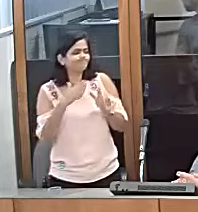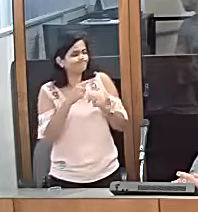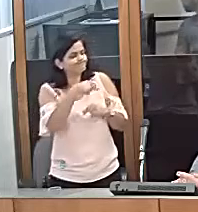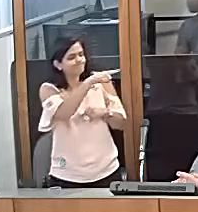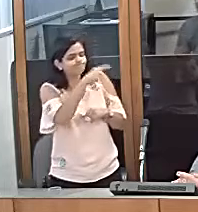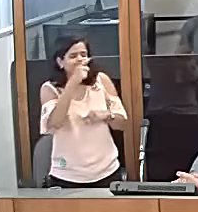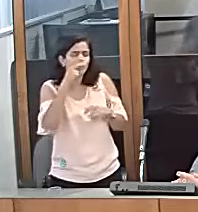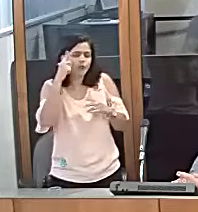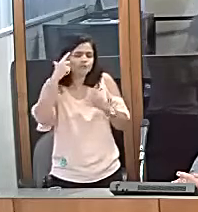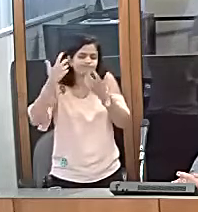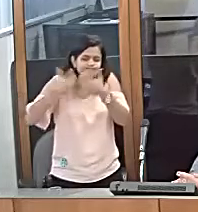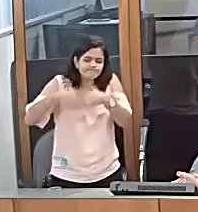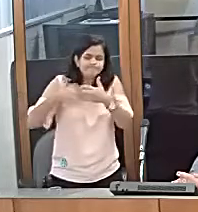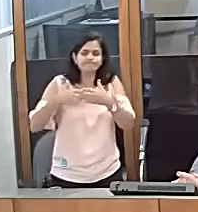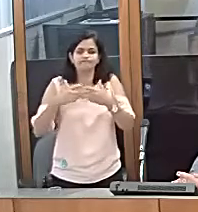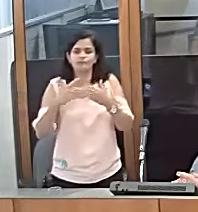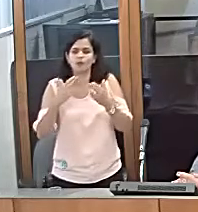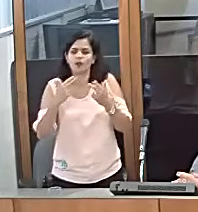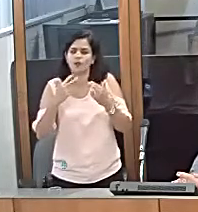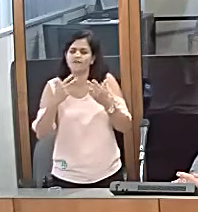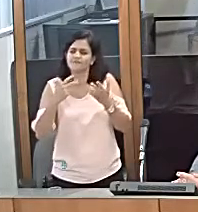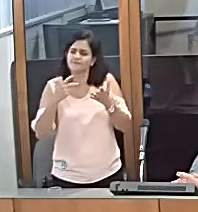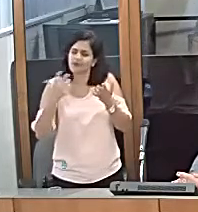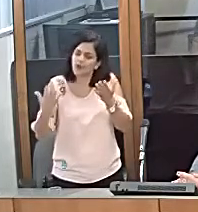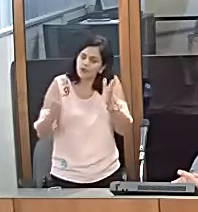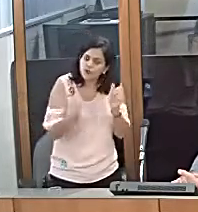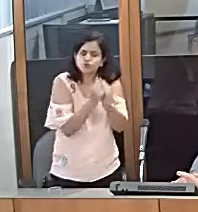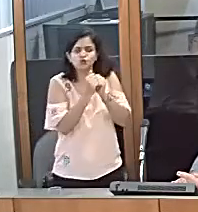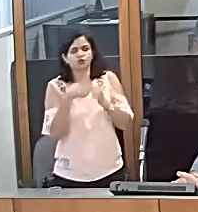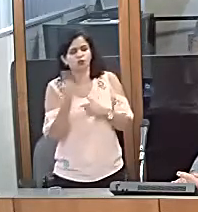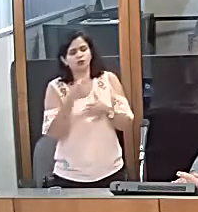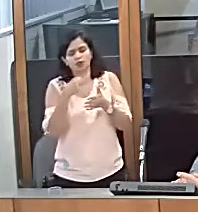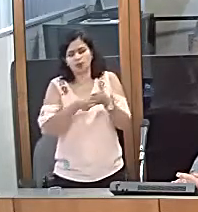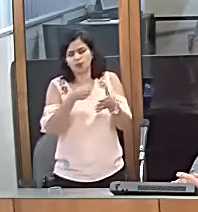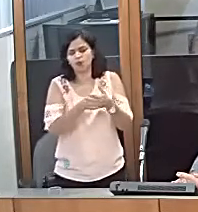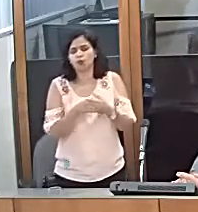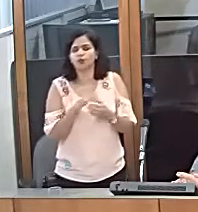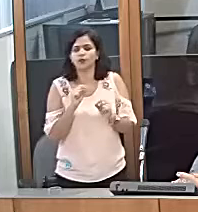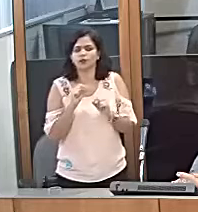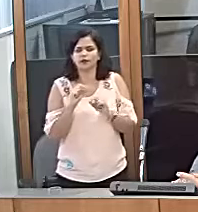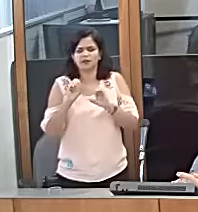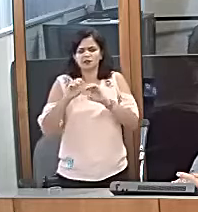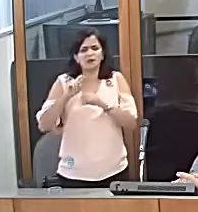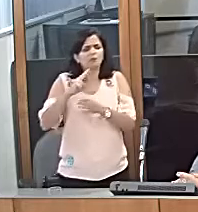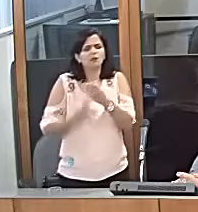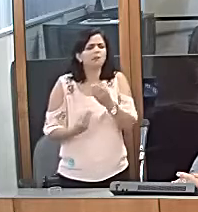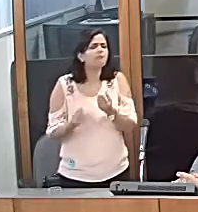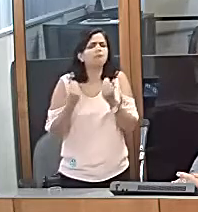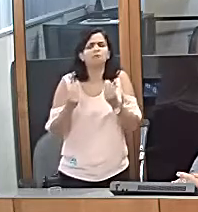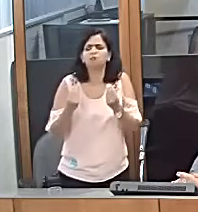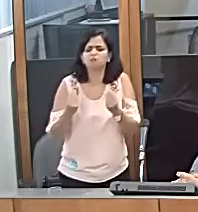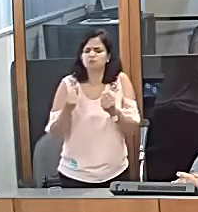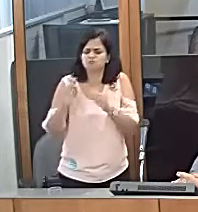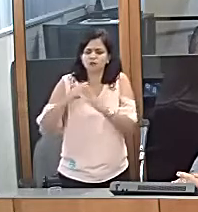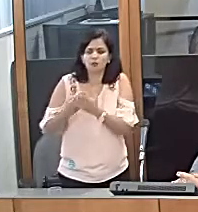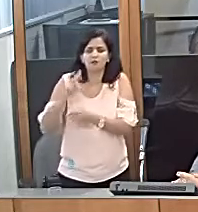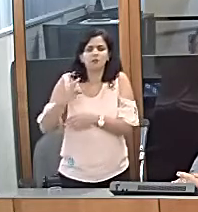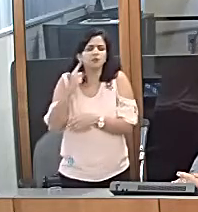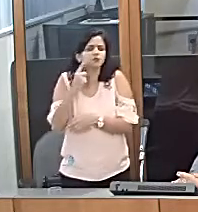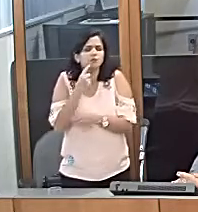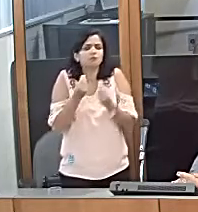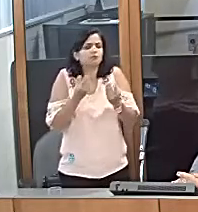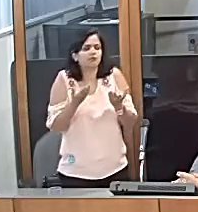pontos que mostram a importância da educação bilíngue. E essa reflexão aqui hoje, em conjunto com nós, surdos,